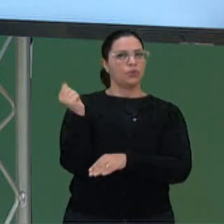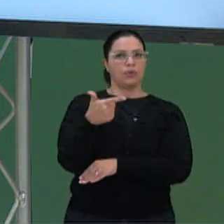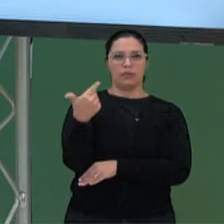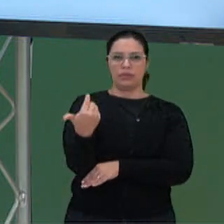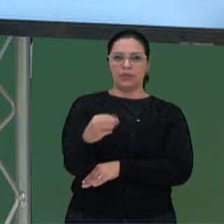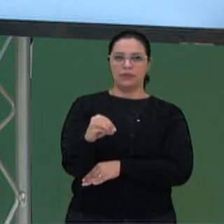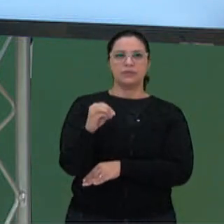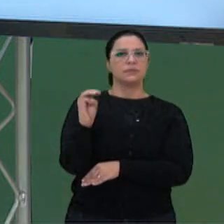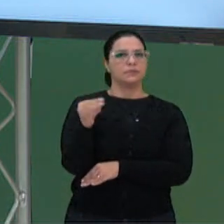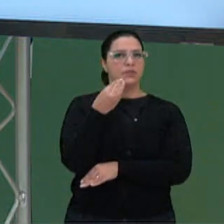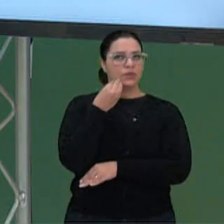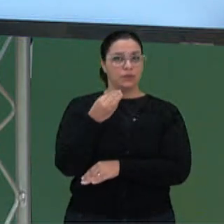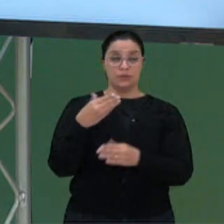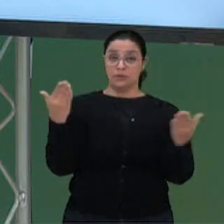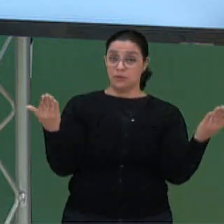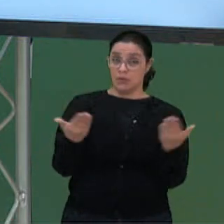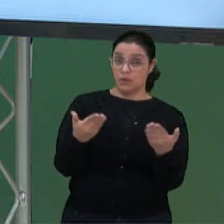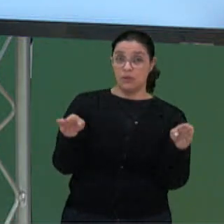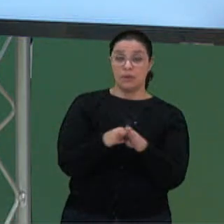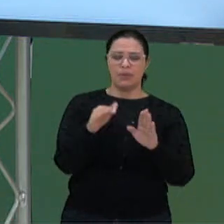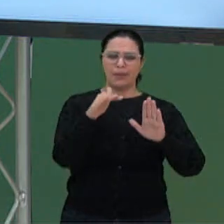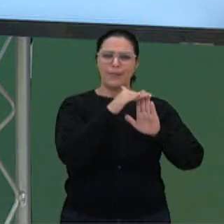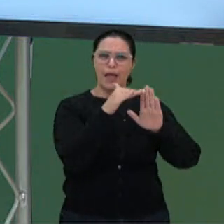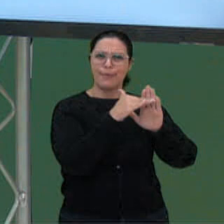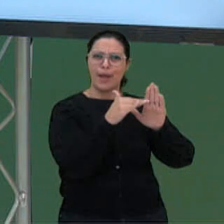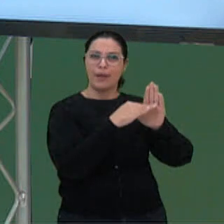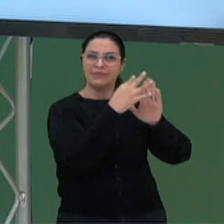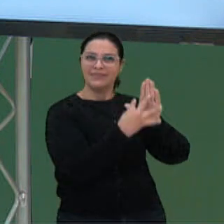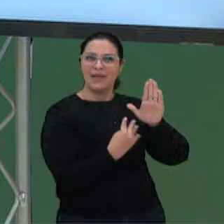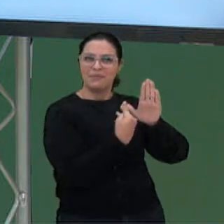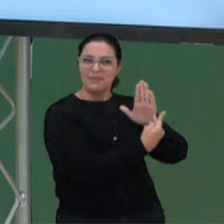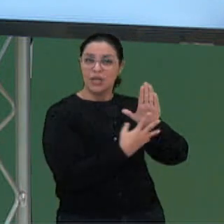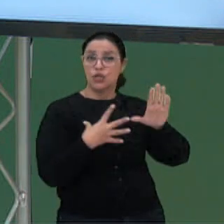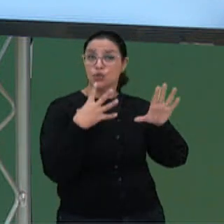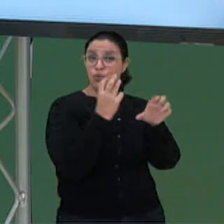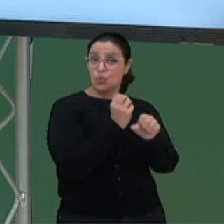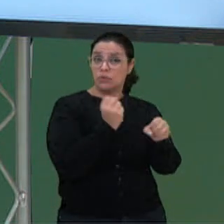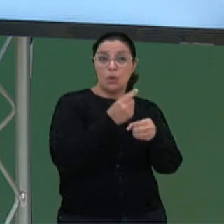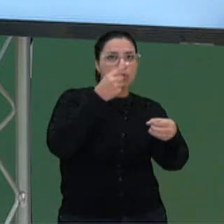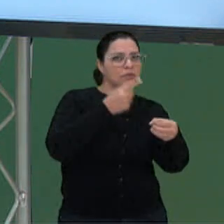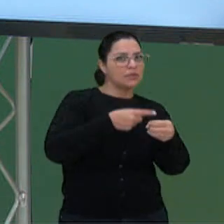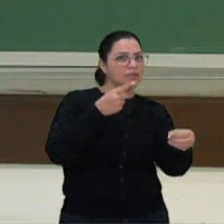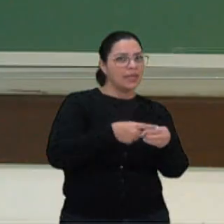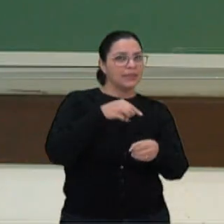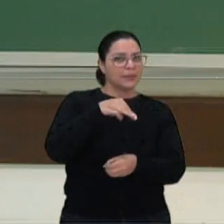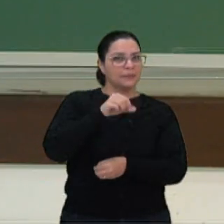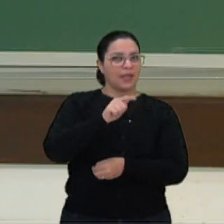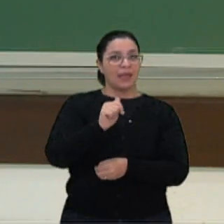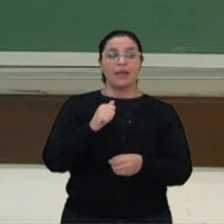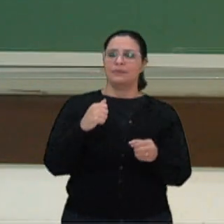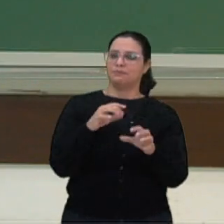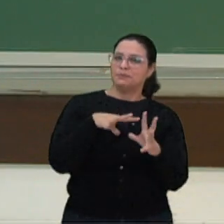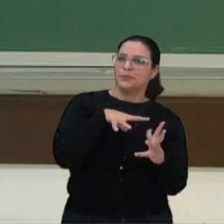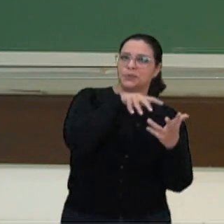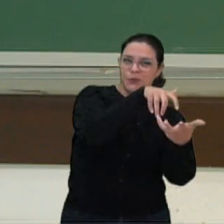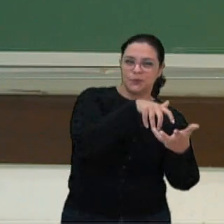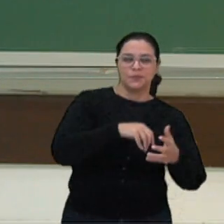milhões. Portanto, é uma lista com as megacidades aí do mundo, né?